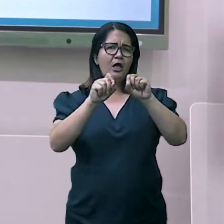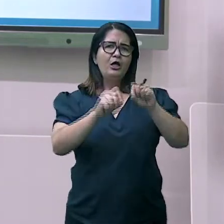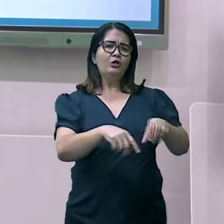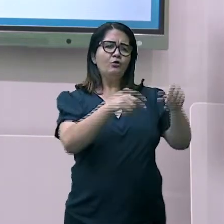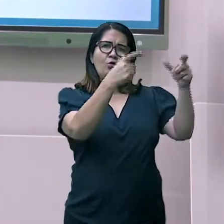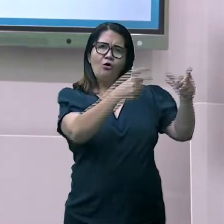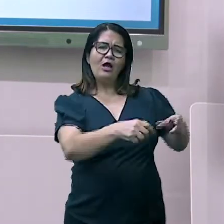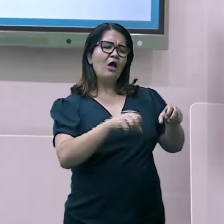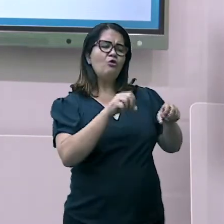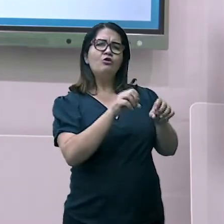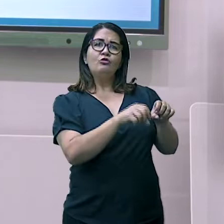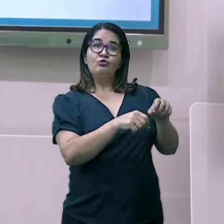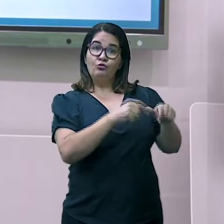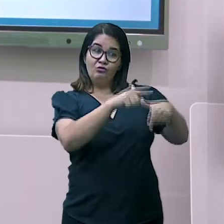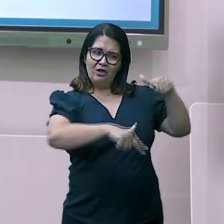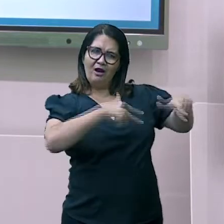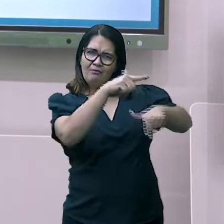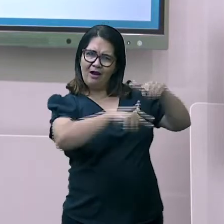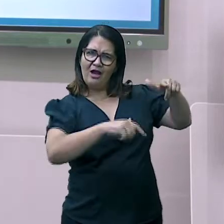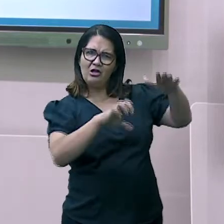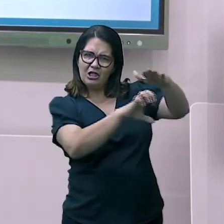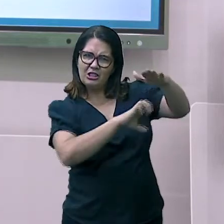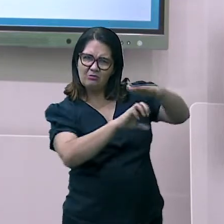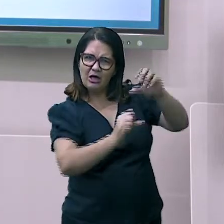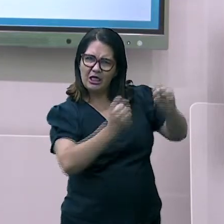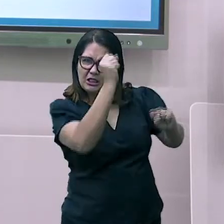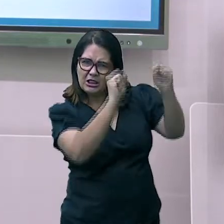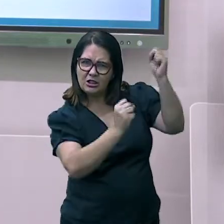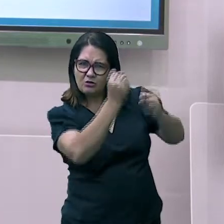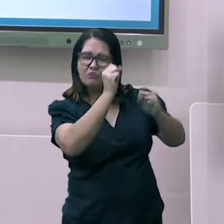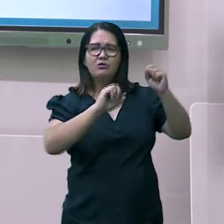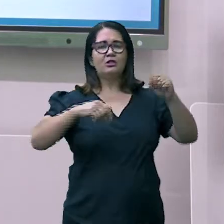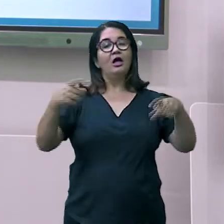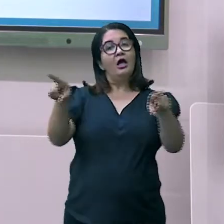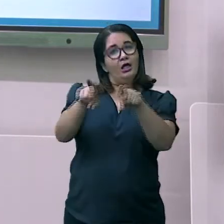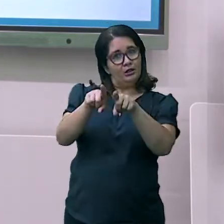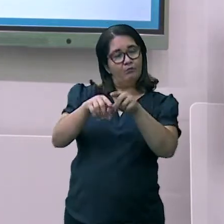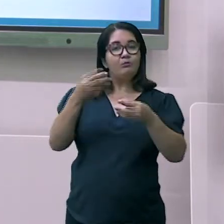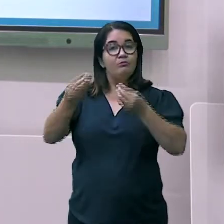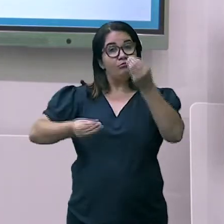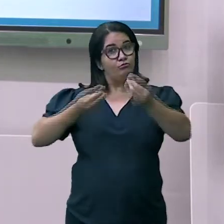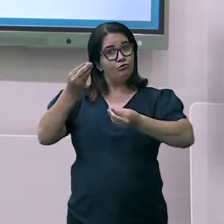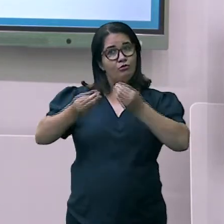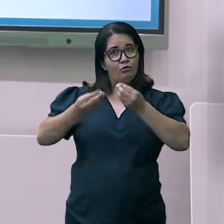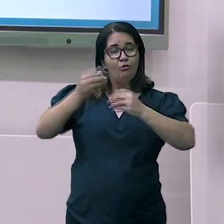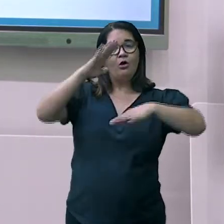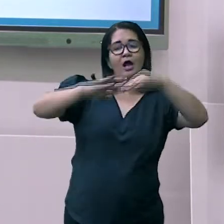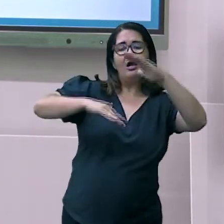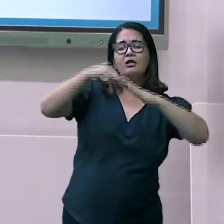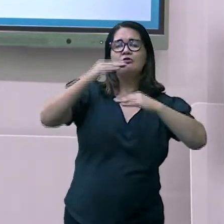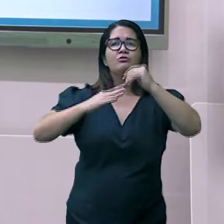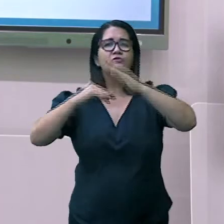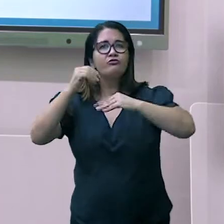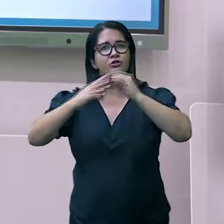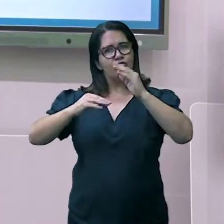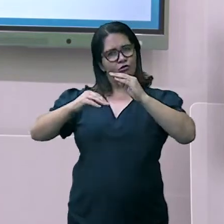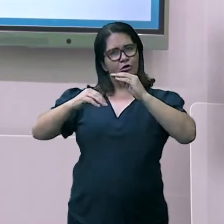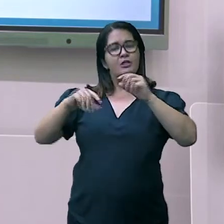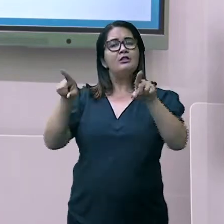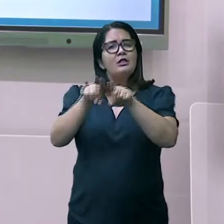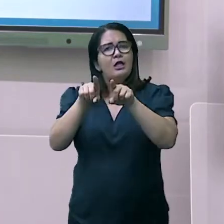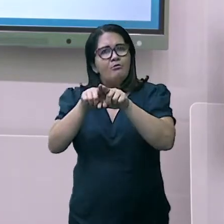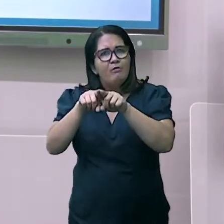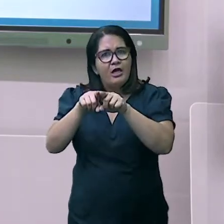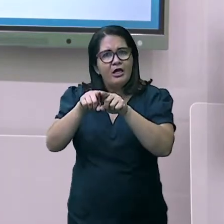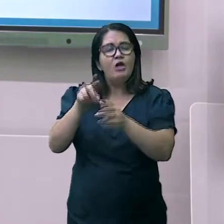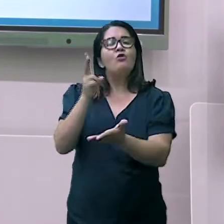humano, evoluíram também as formas de execução das profissões existentes.